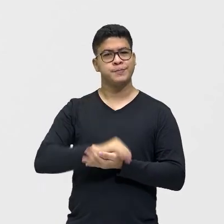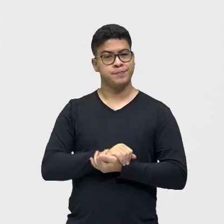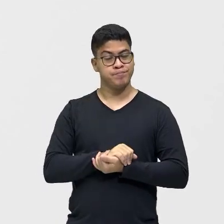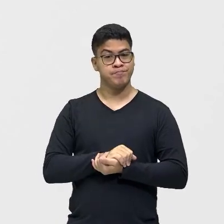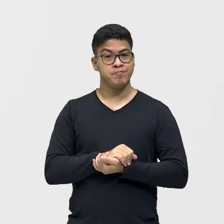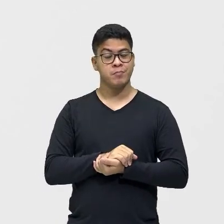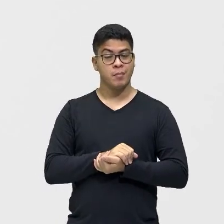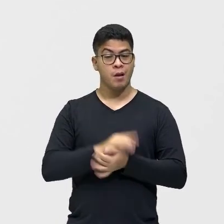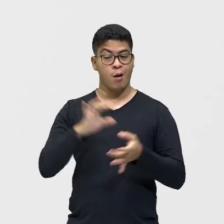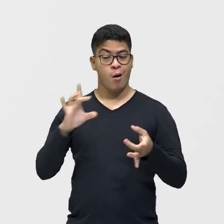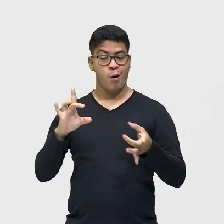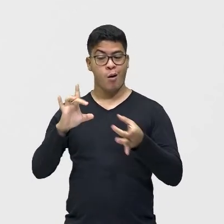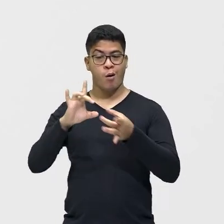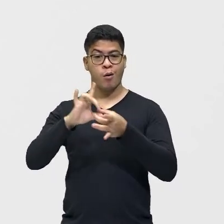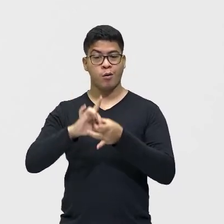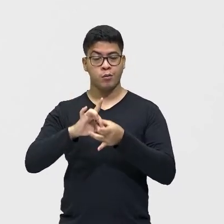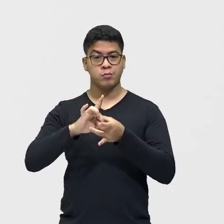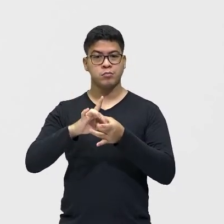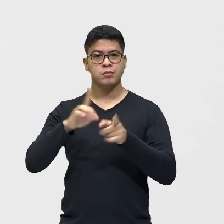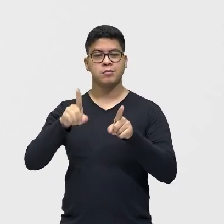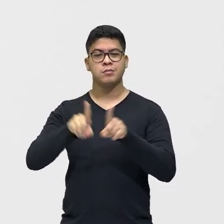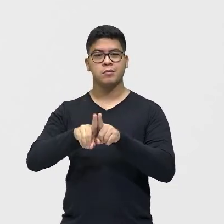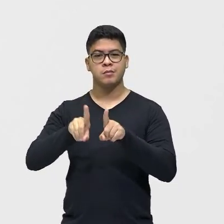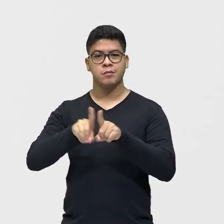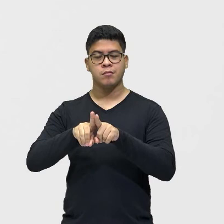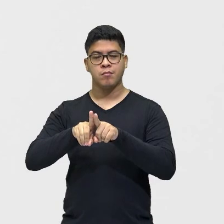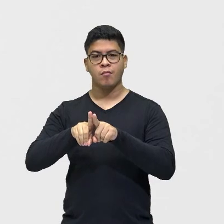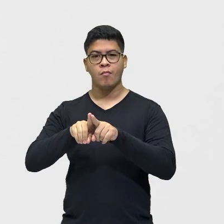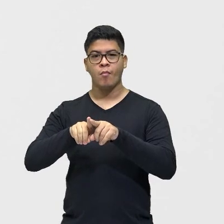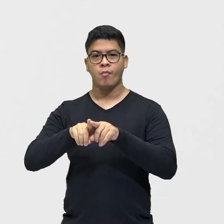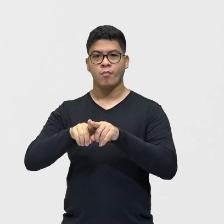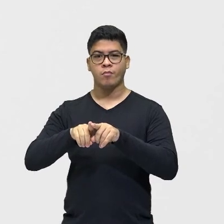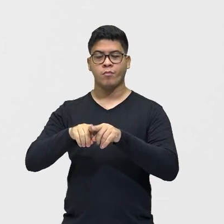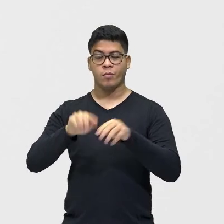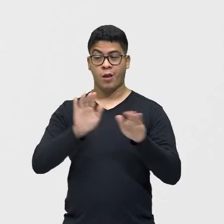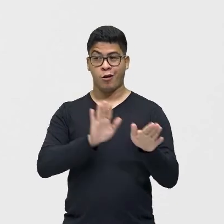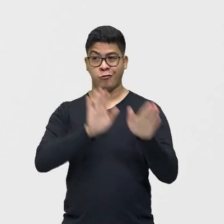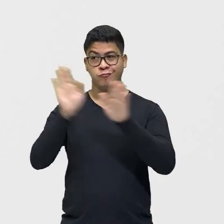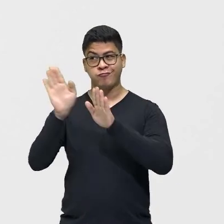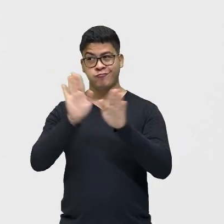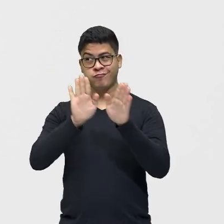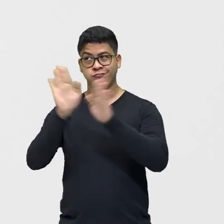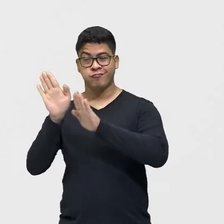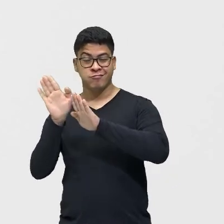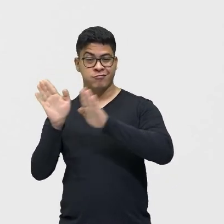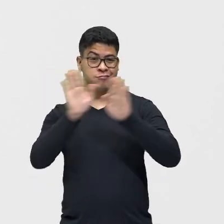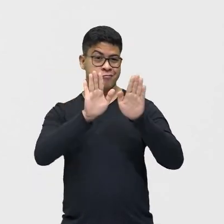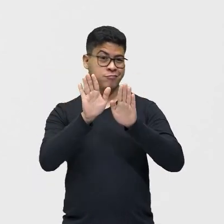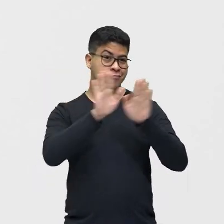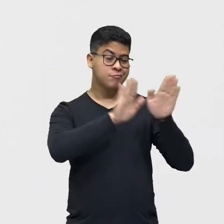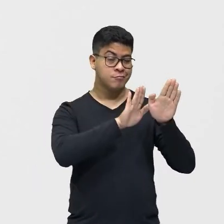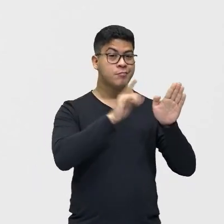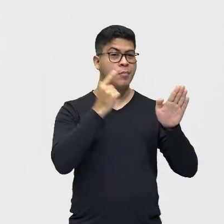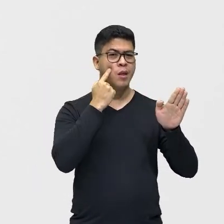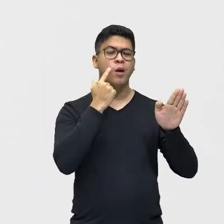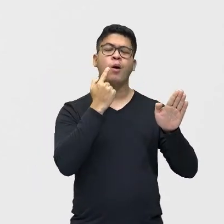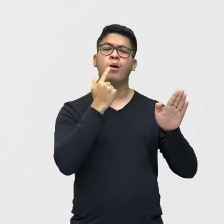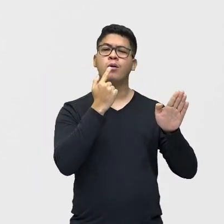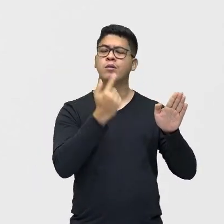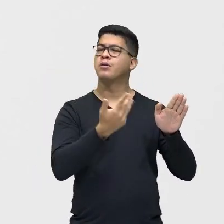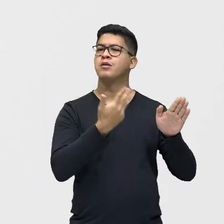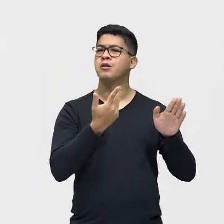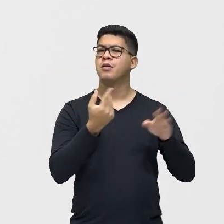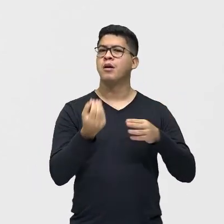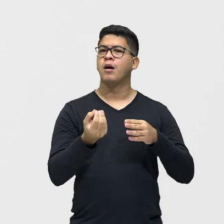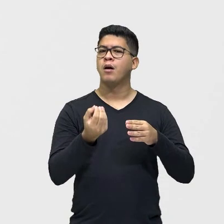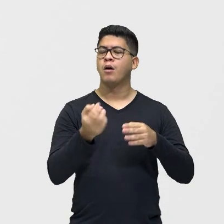combina movimentos de braços e giros em passos de 2 para lá e 2 para cá. Sobre o boi-bumbá, pode-se afirmar que... E aí, qual